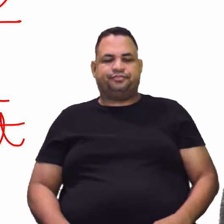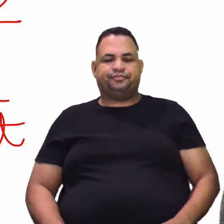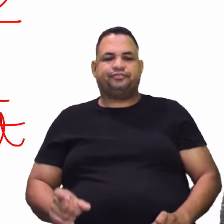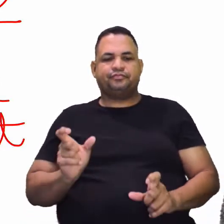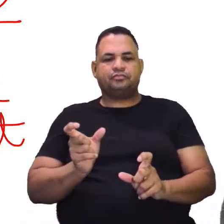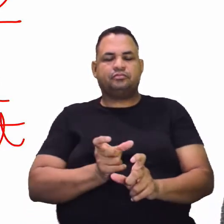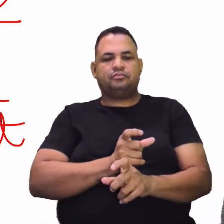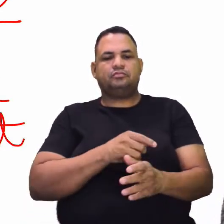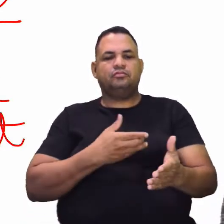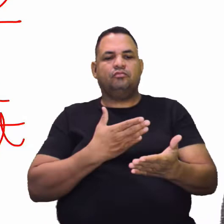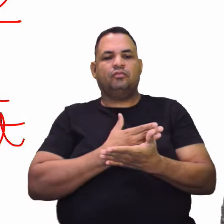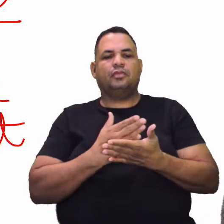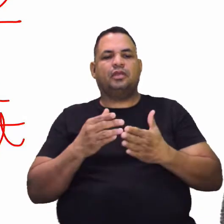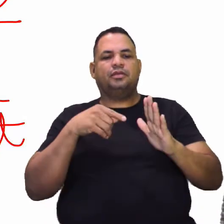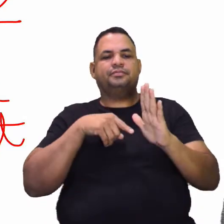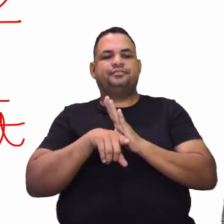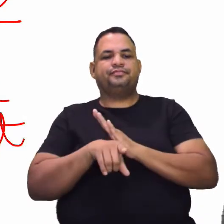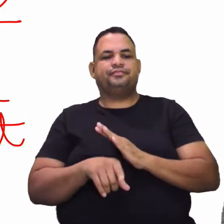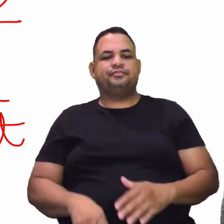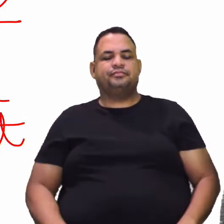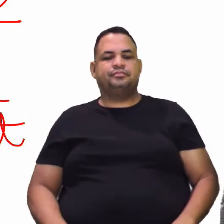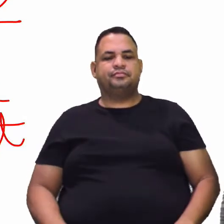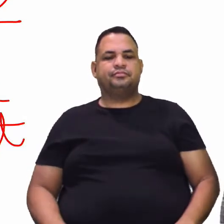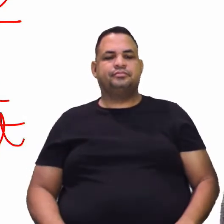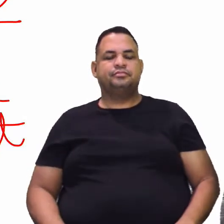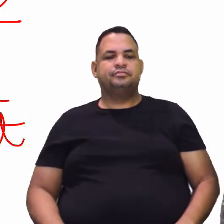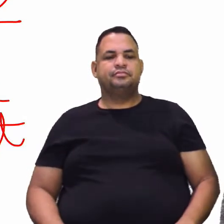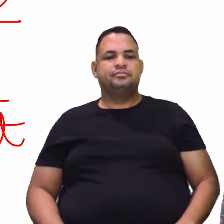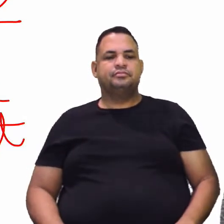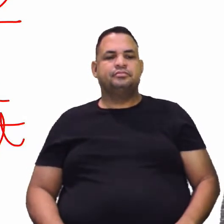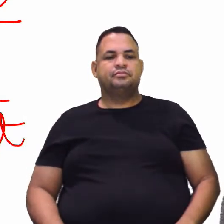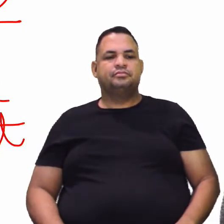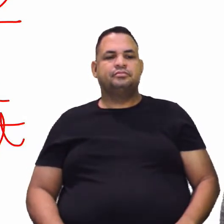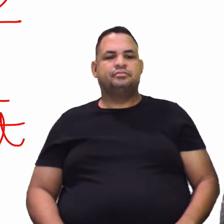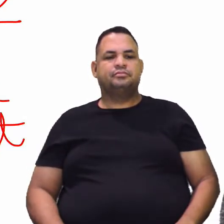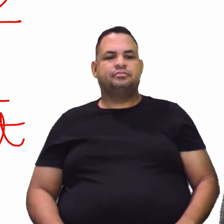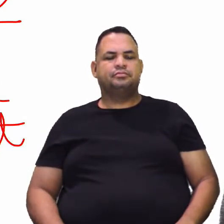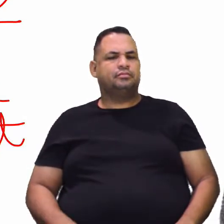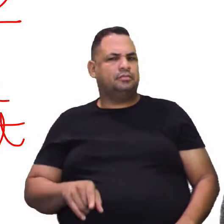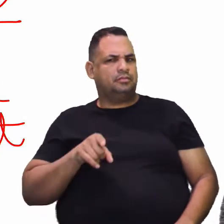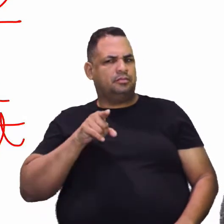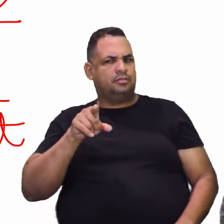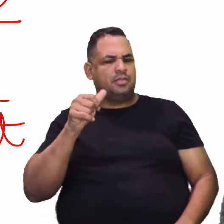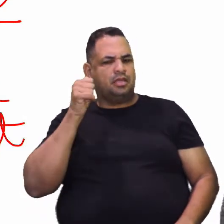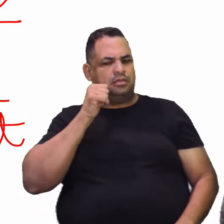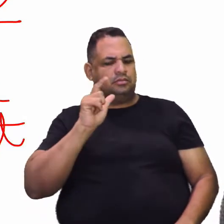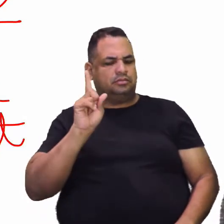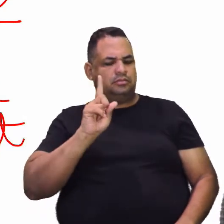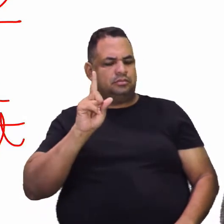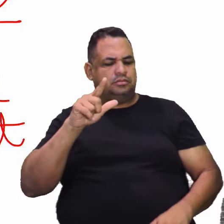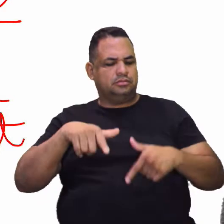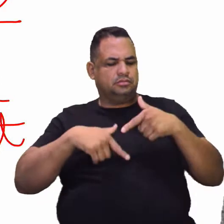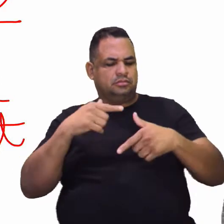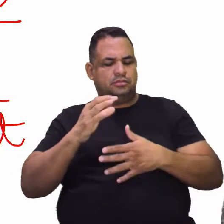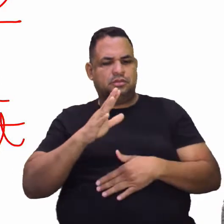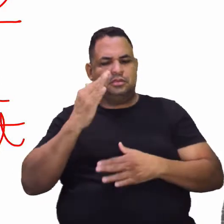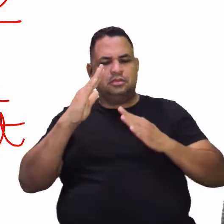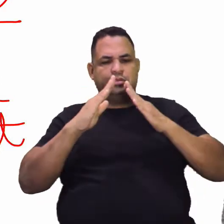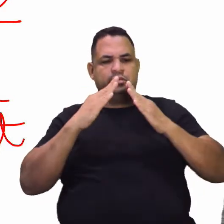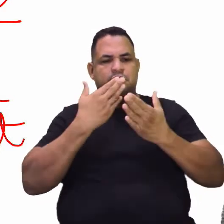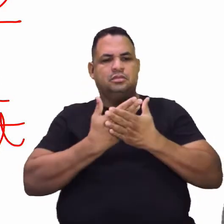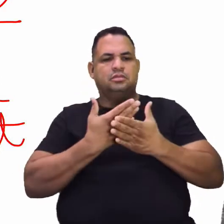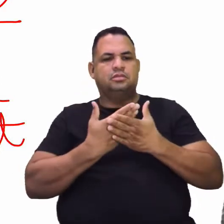eles começam a pergunta. Em português a gente fala, ela não trabalha na escola? Em inglês a gente